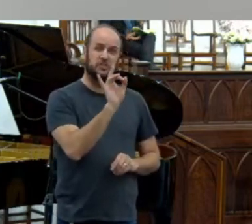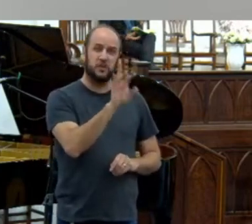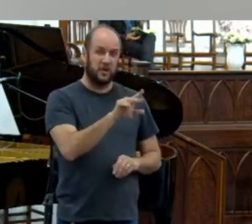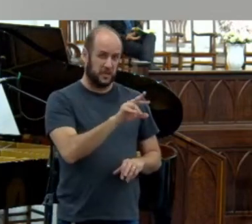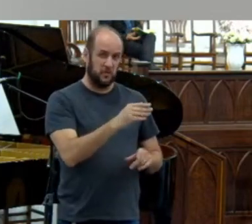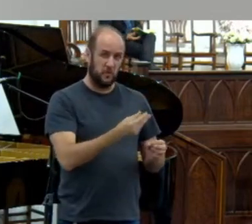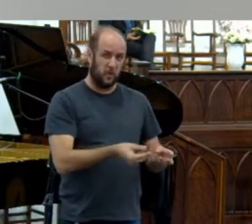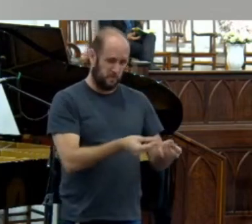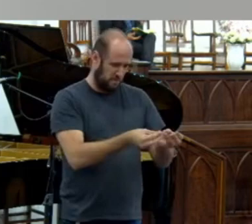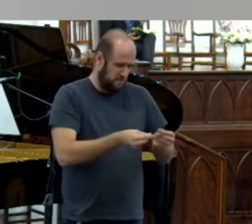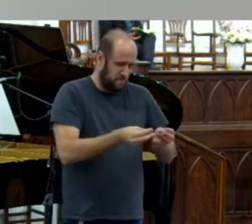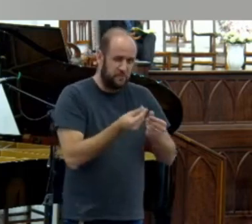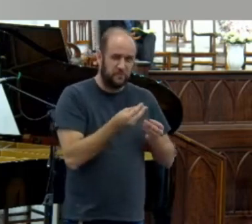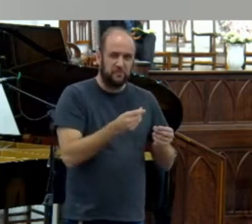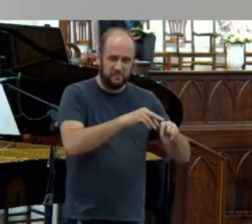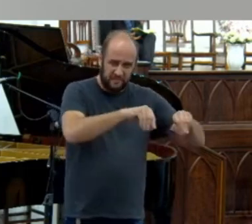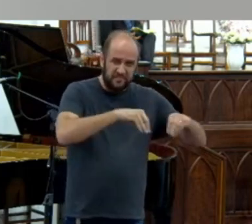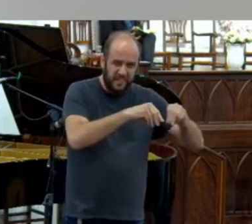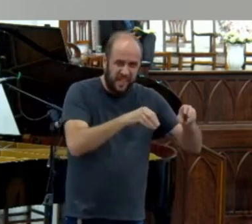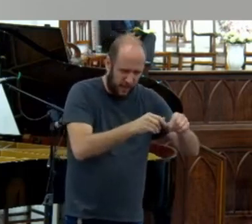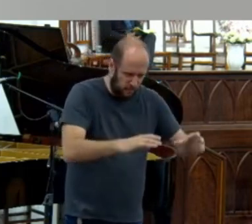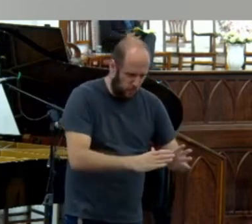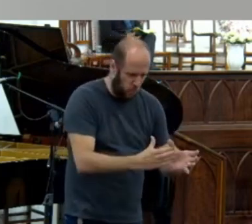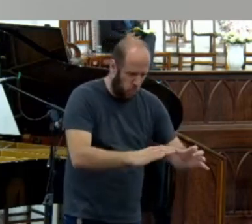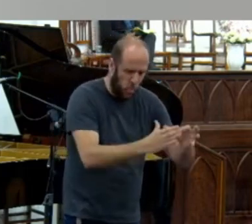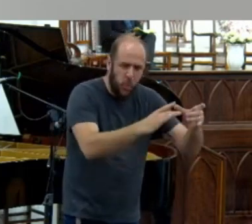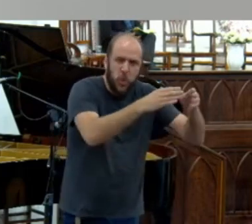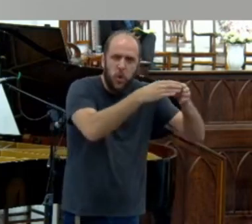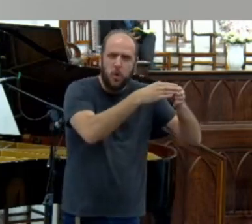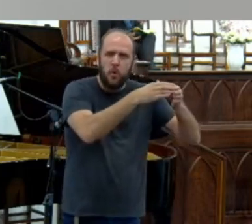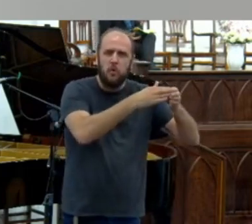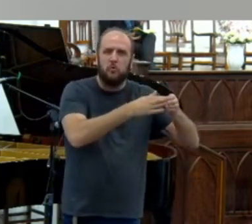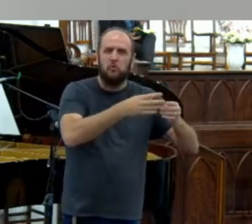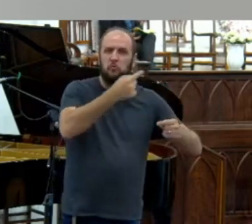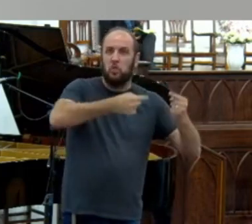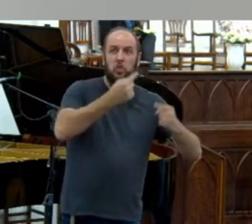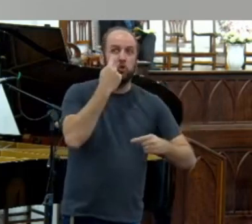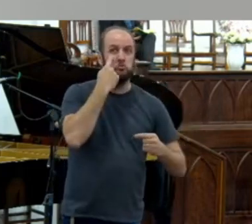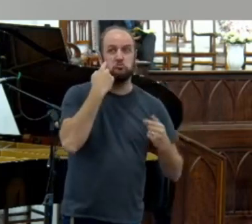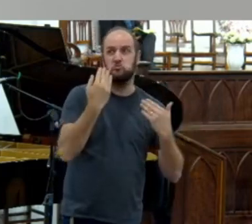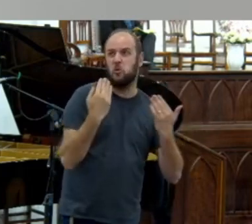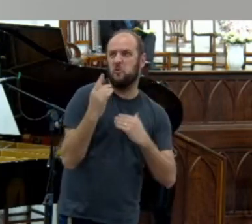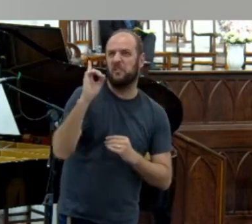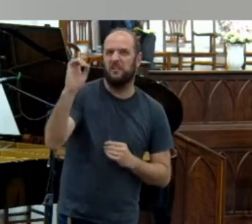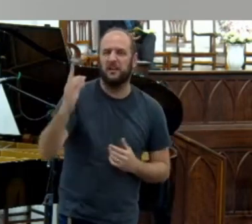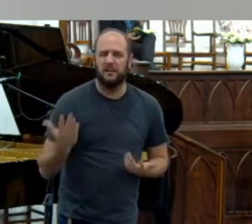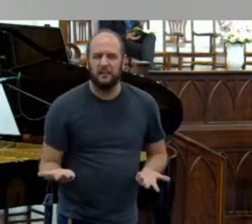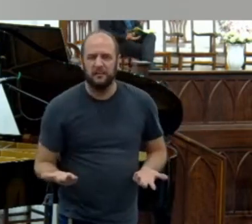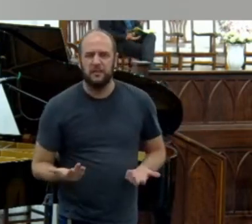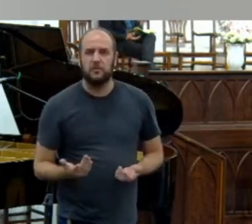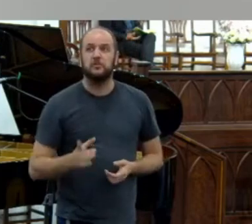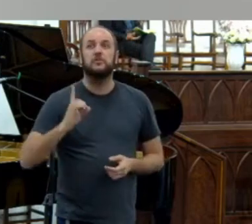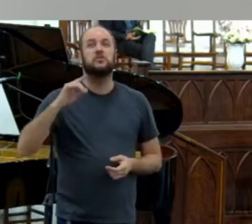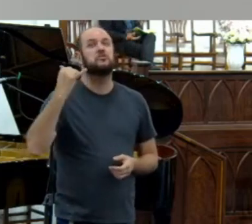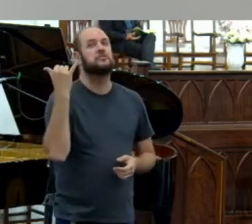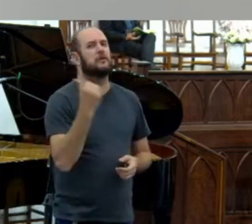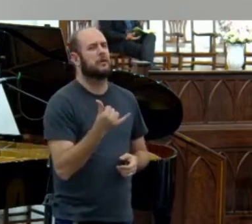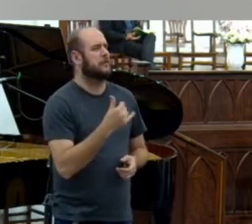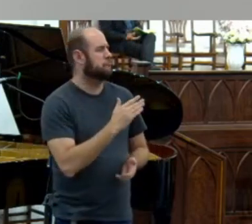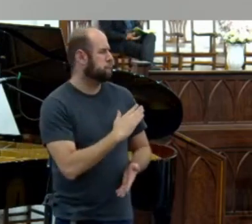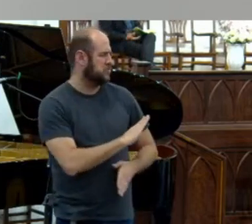barro e que não deveriam pôr em questão as obras de Deus. E Deus diz: nem todas as